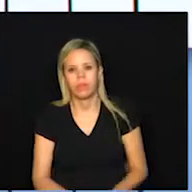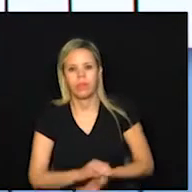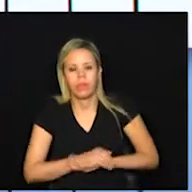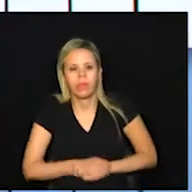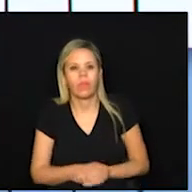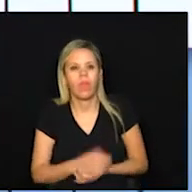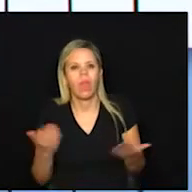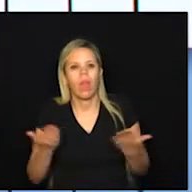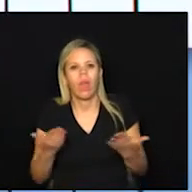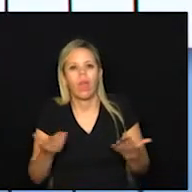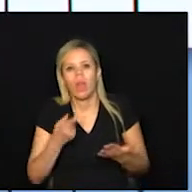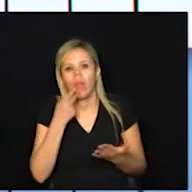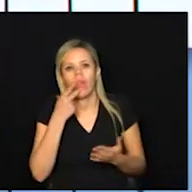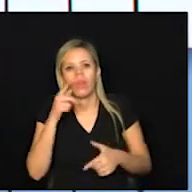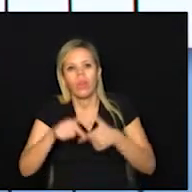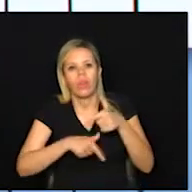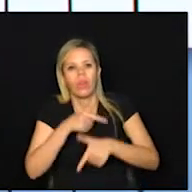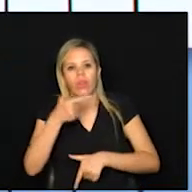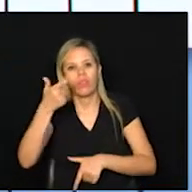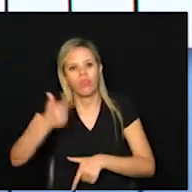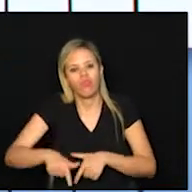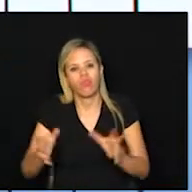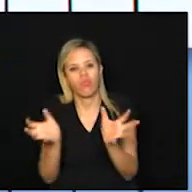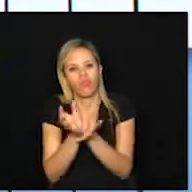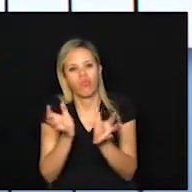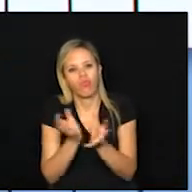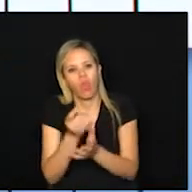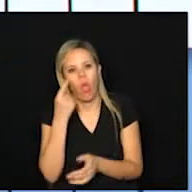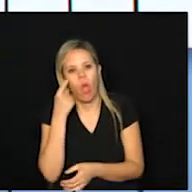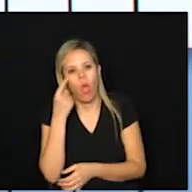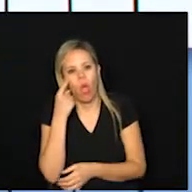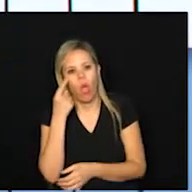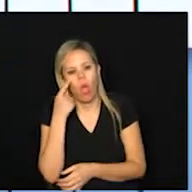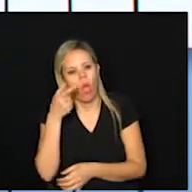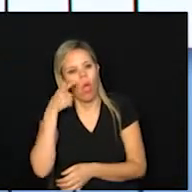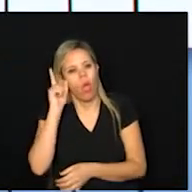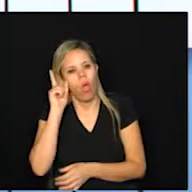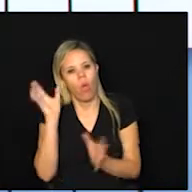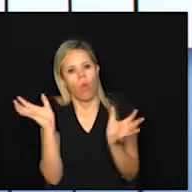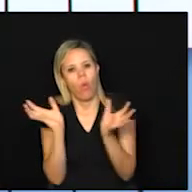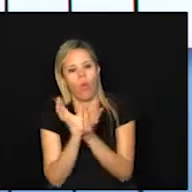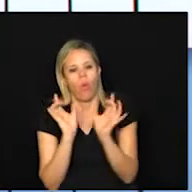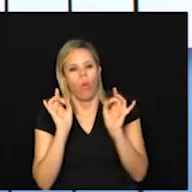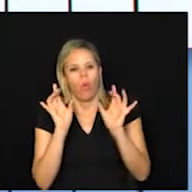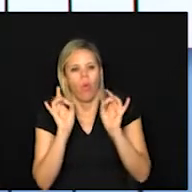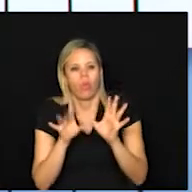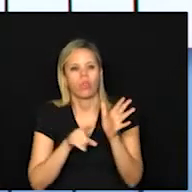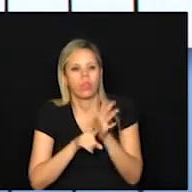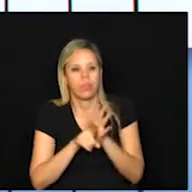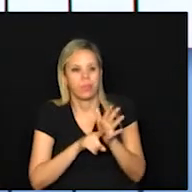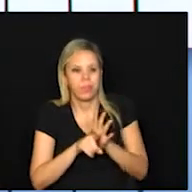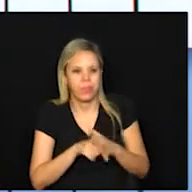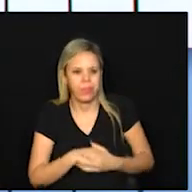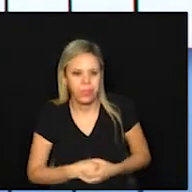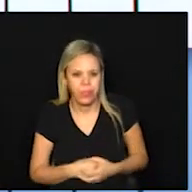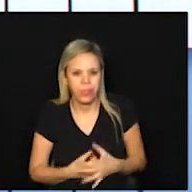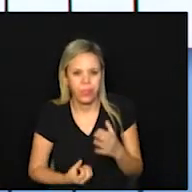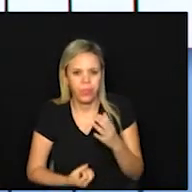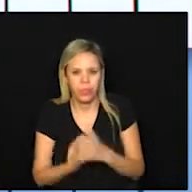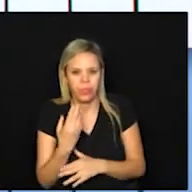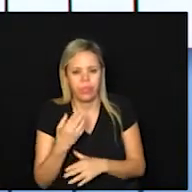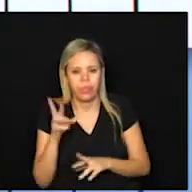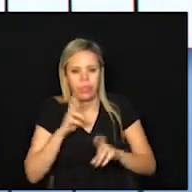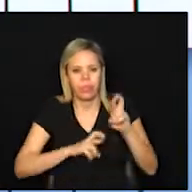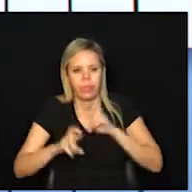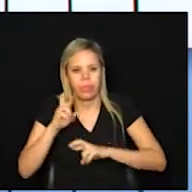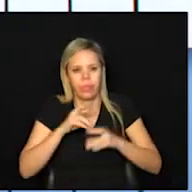E agora a gente vai falar do trabalho de mais uma comissão, olha só. Ontem, a Comissão Especial de Estudos, criada para